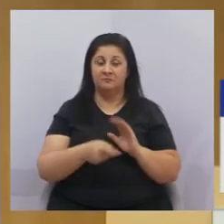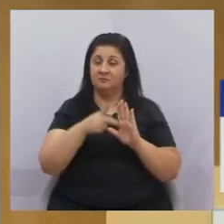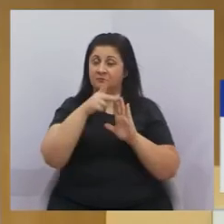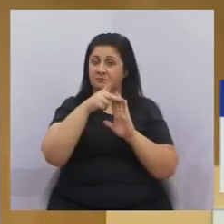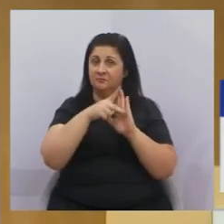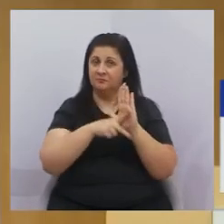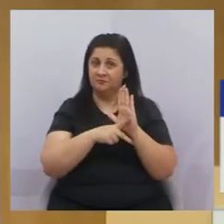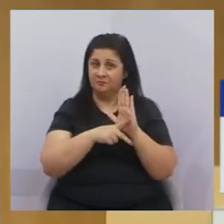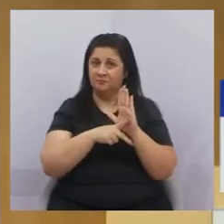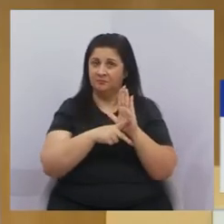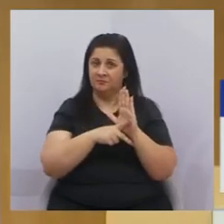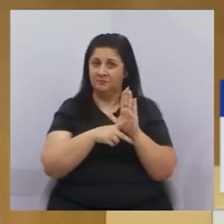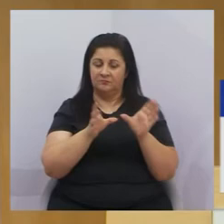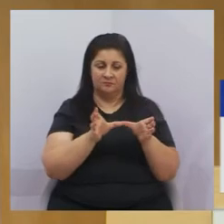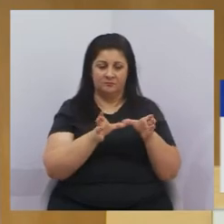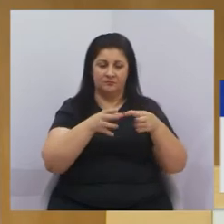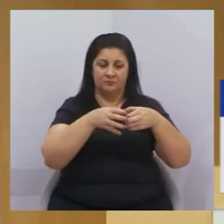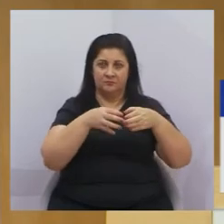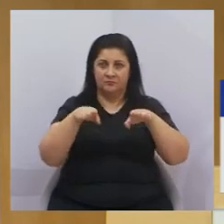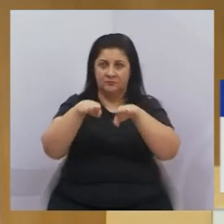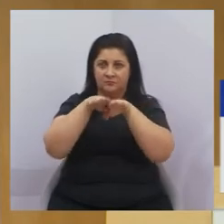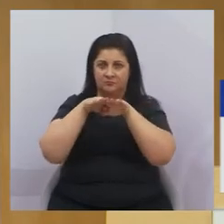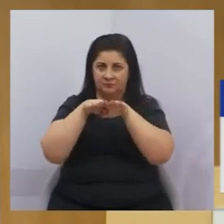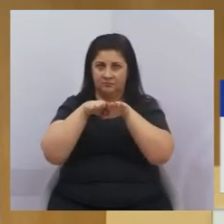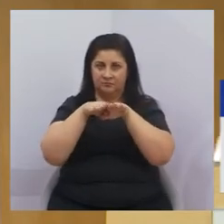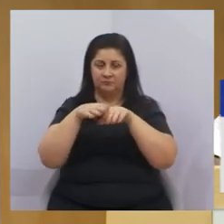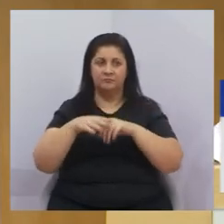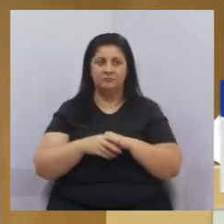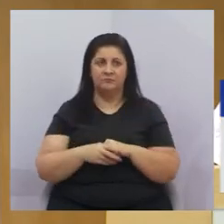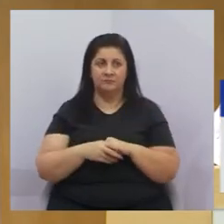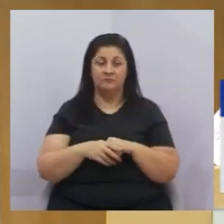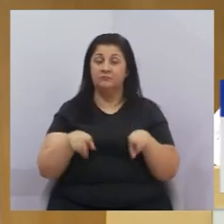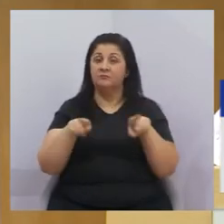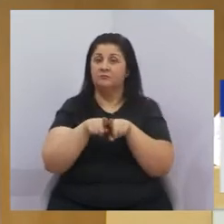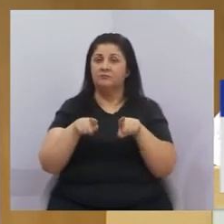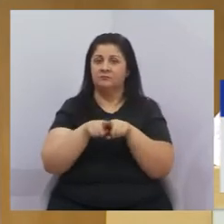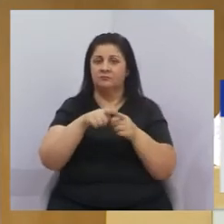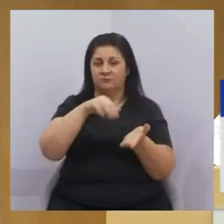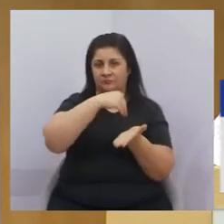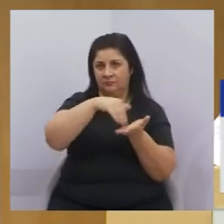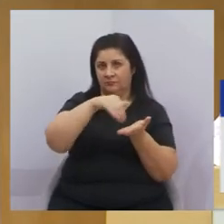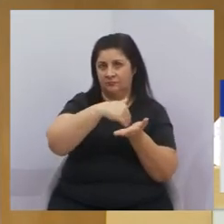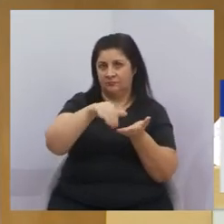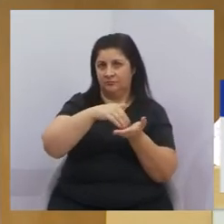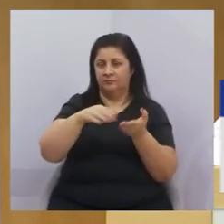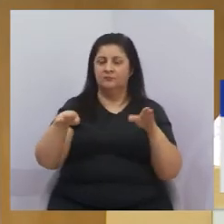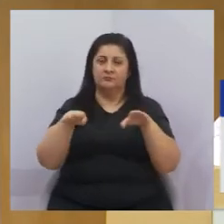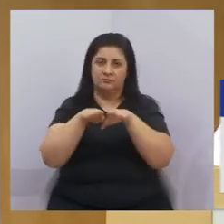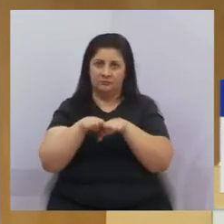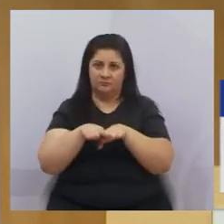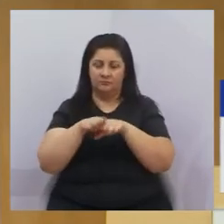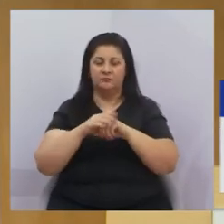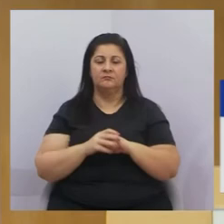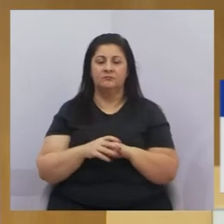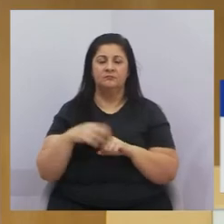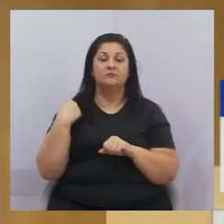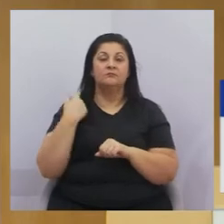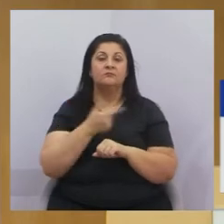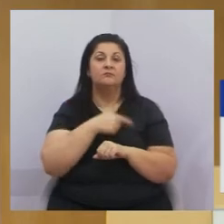tanto o projeto do Conselho da Igualdade, como a montagem da secretaria, né, para que a gente possa